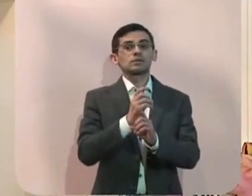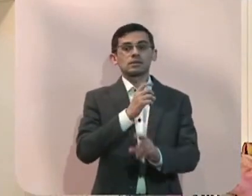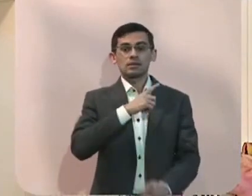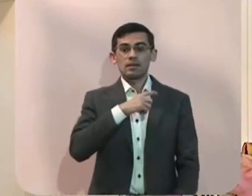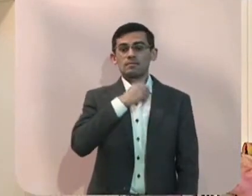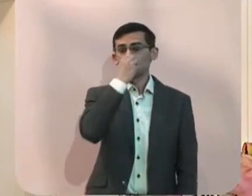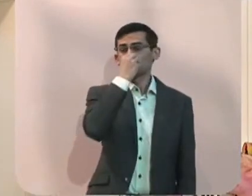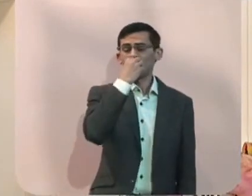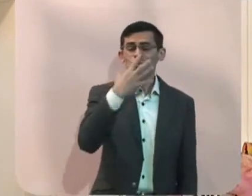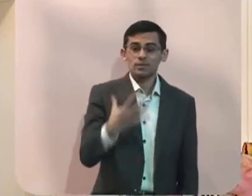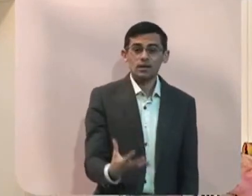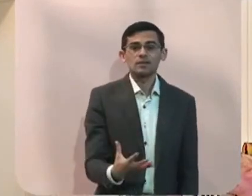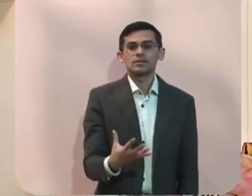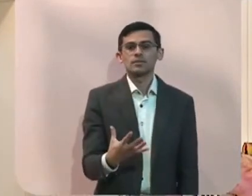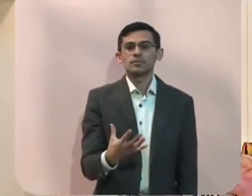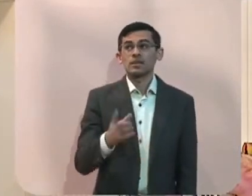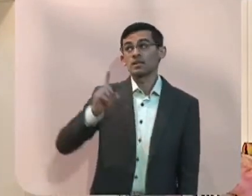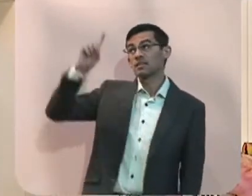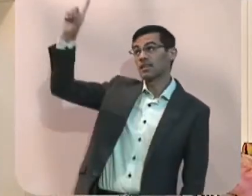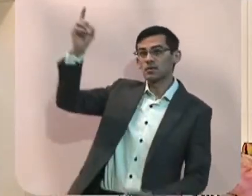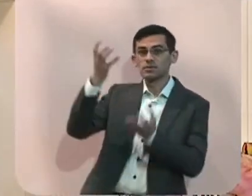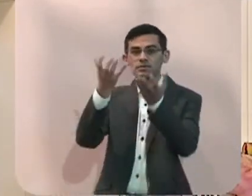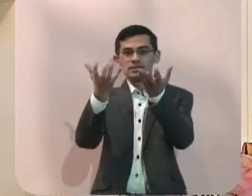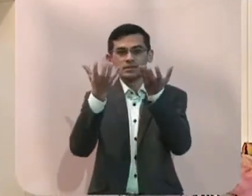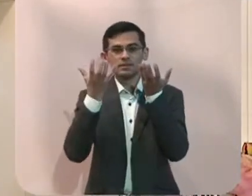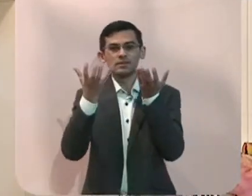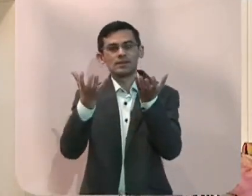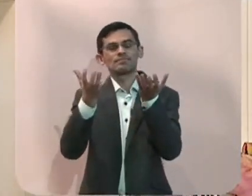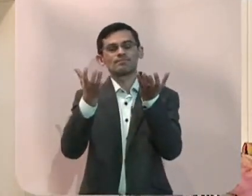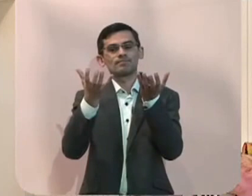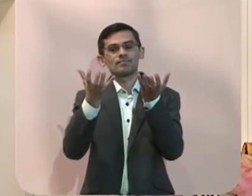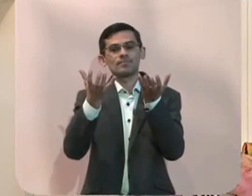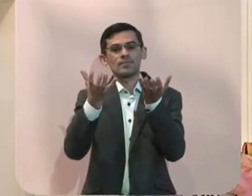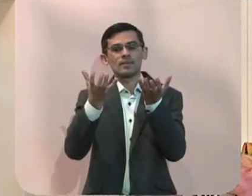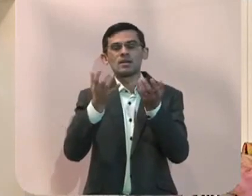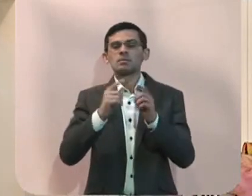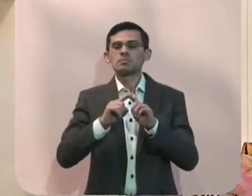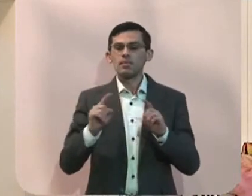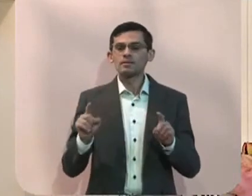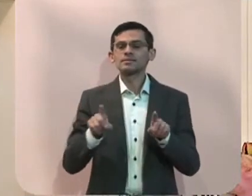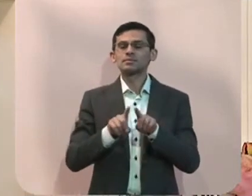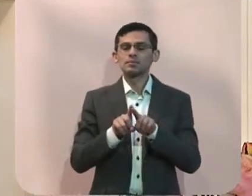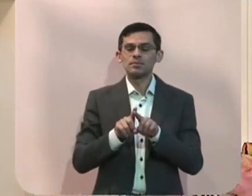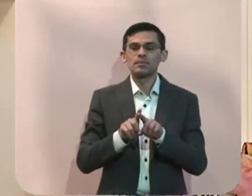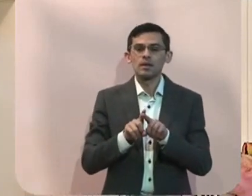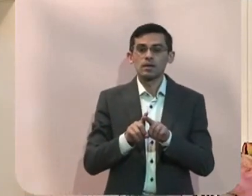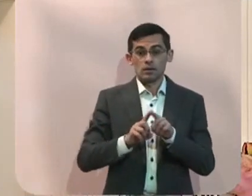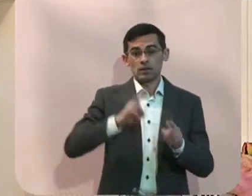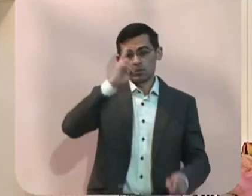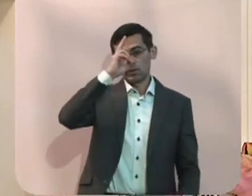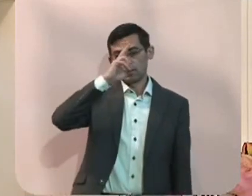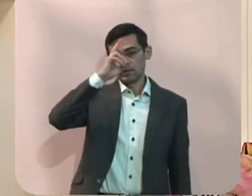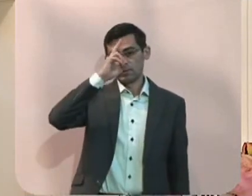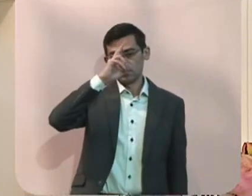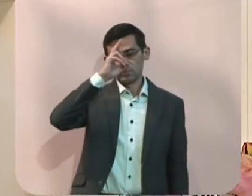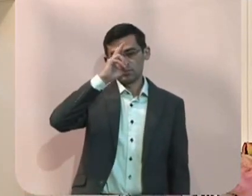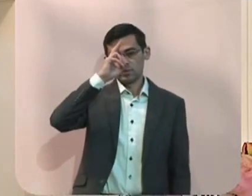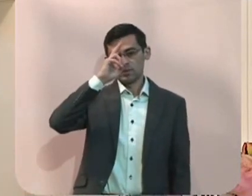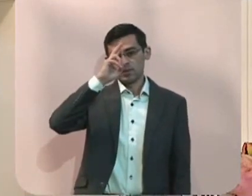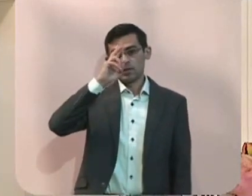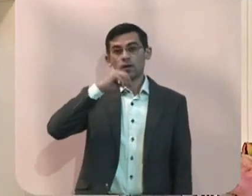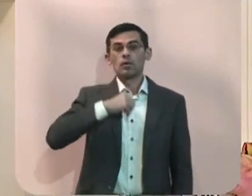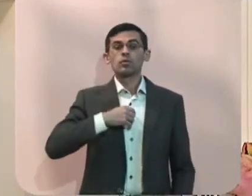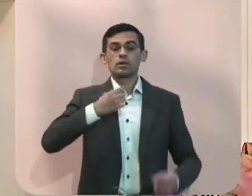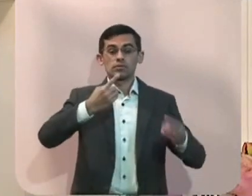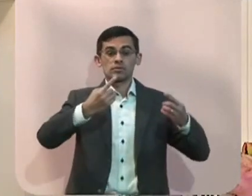gente boa. É isso que Deus quer, tá? É interessante isso porque eu me lembro de uma vez que